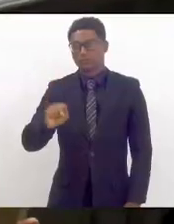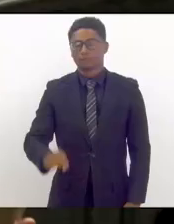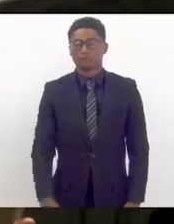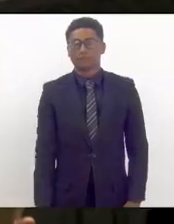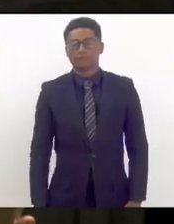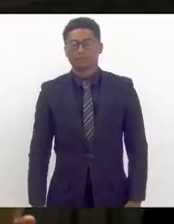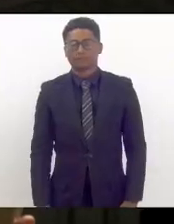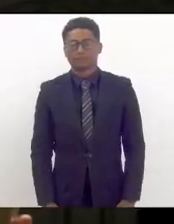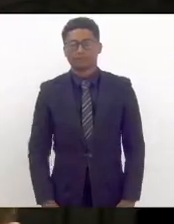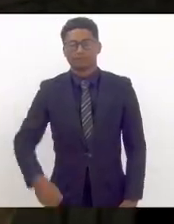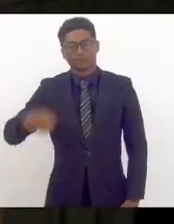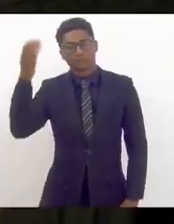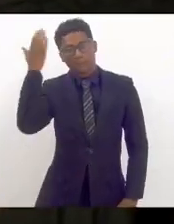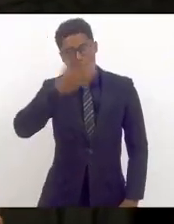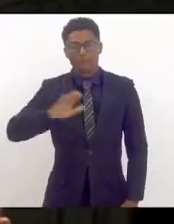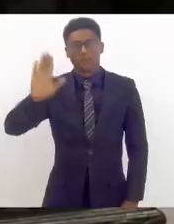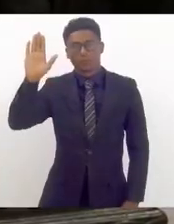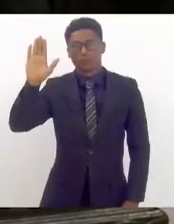Assim o prometo.